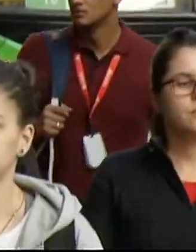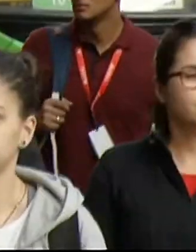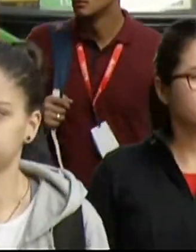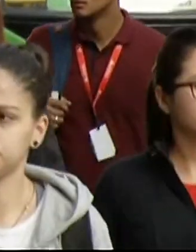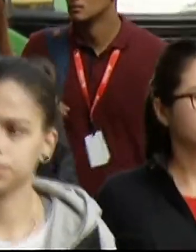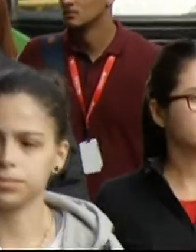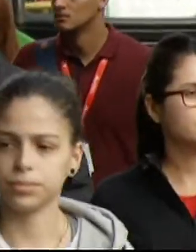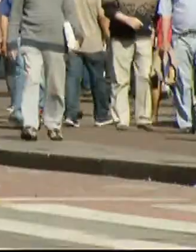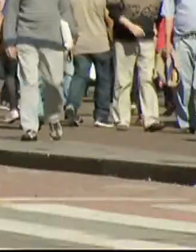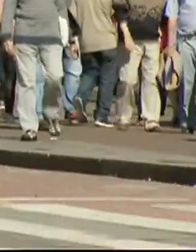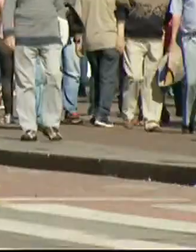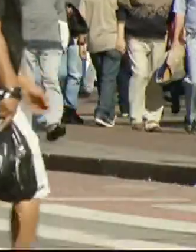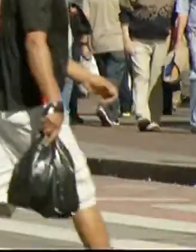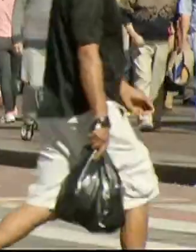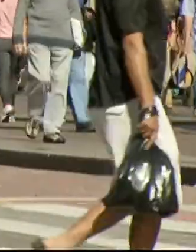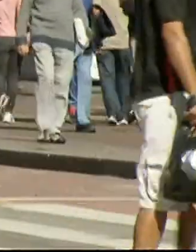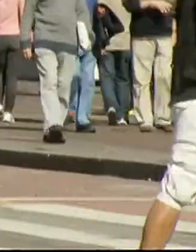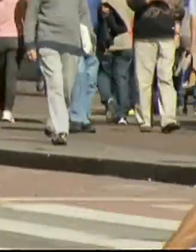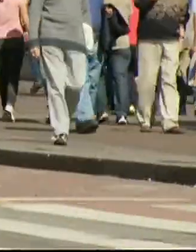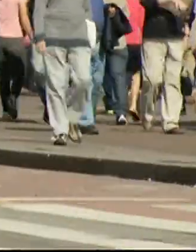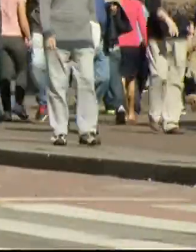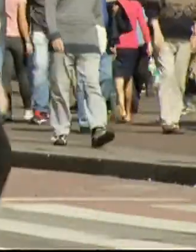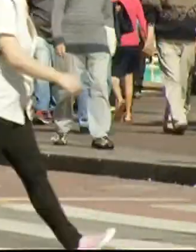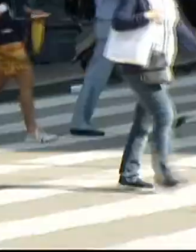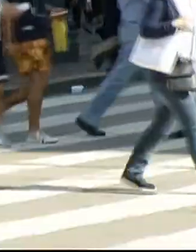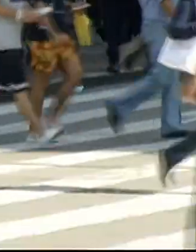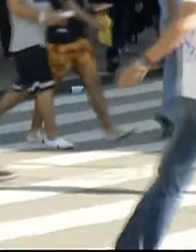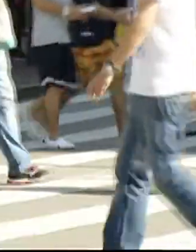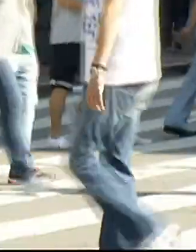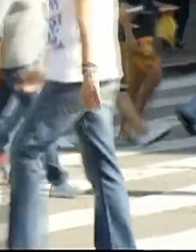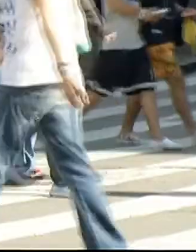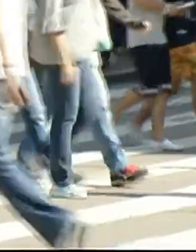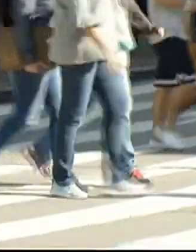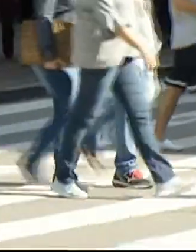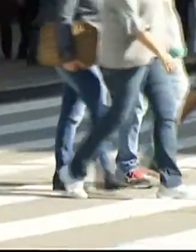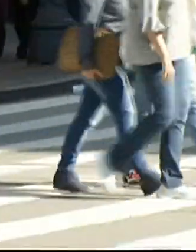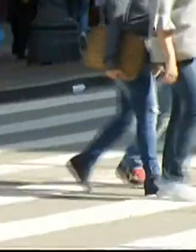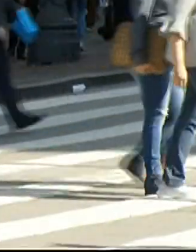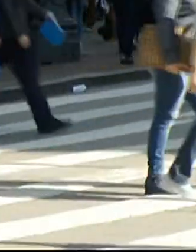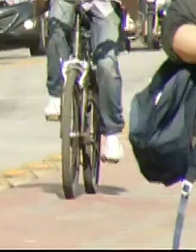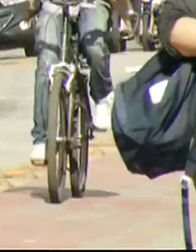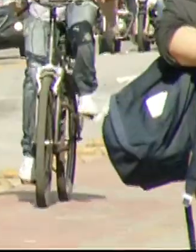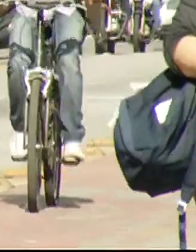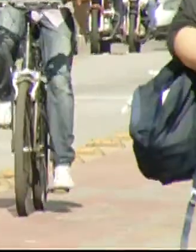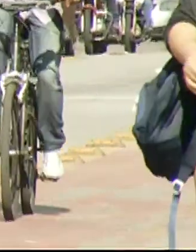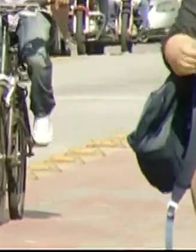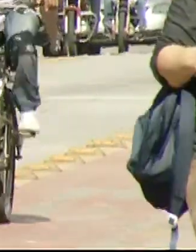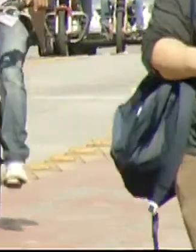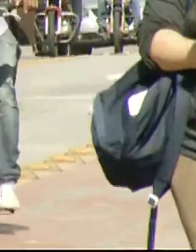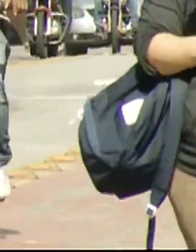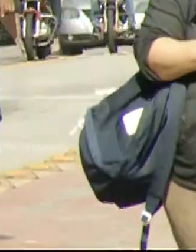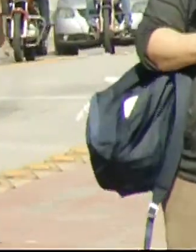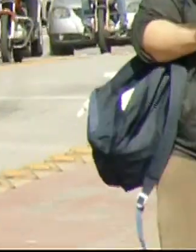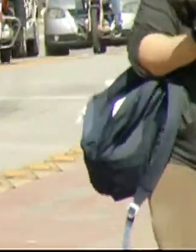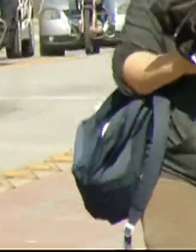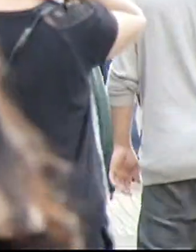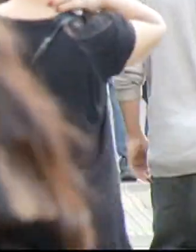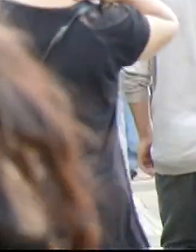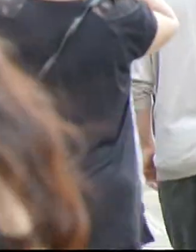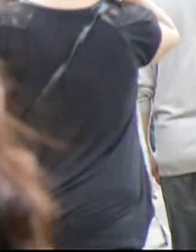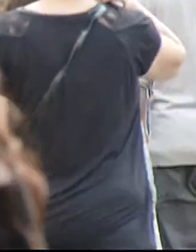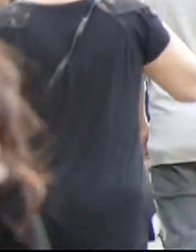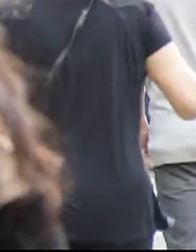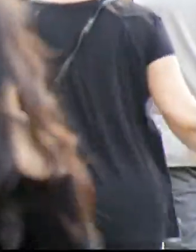Se a educação é uma ferramenta para a cidadania, o papel da educação pública torna-se essencial na construção de uma sociedade mais